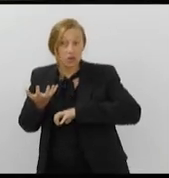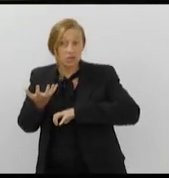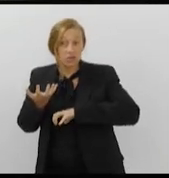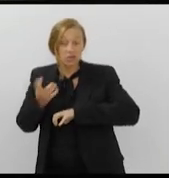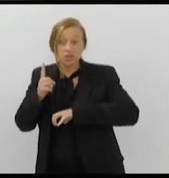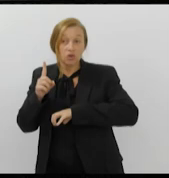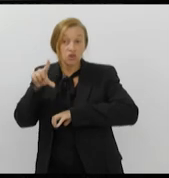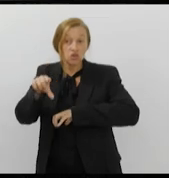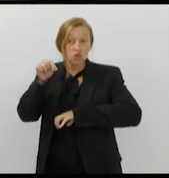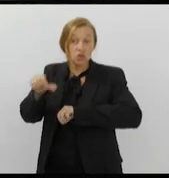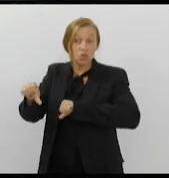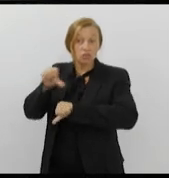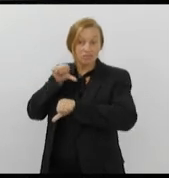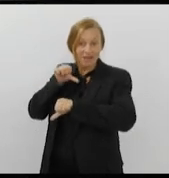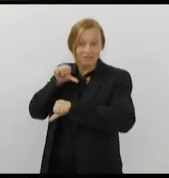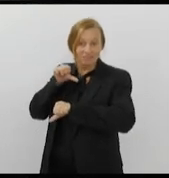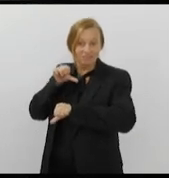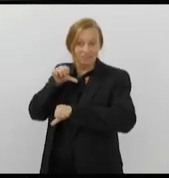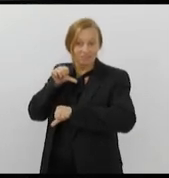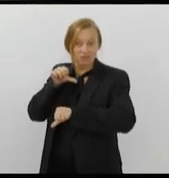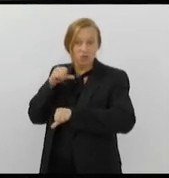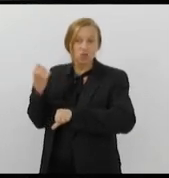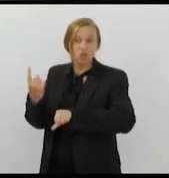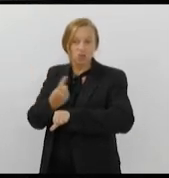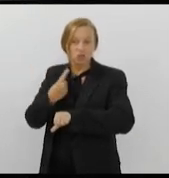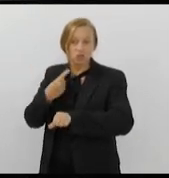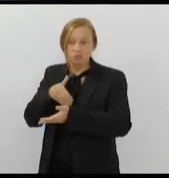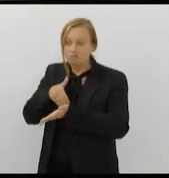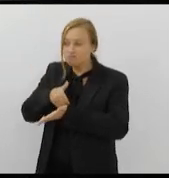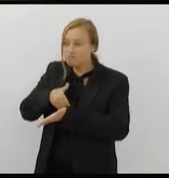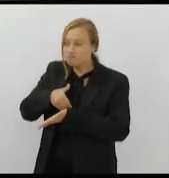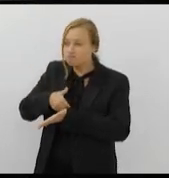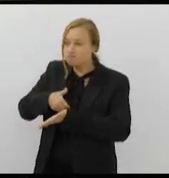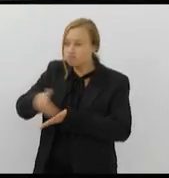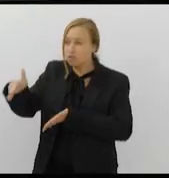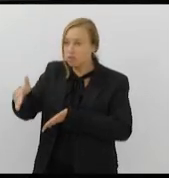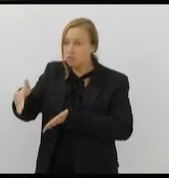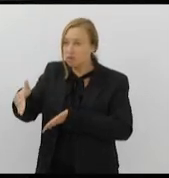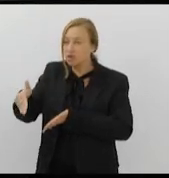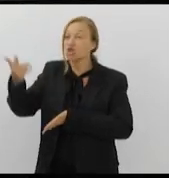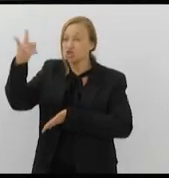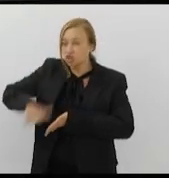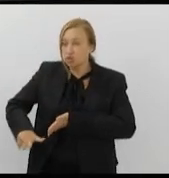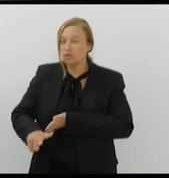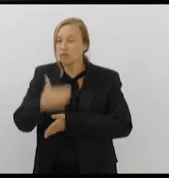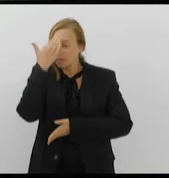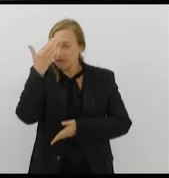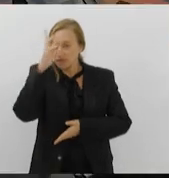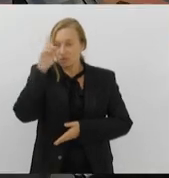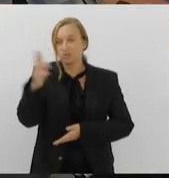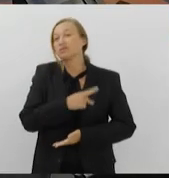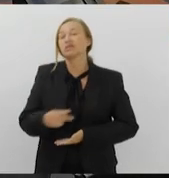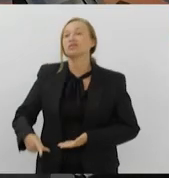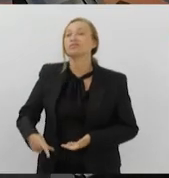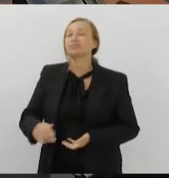contrária, a gente colocará ele novamente para fora de lá. Muito obrigado, senhora presidente.